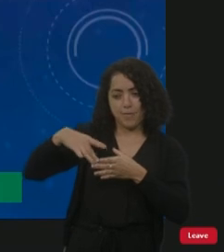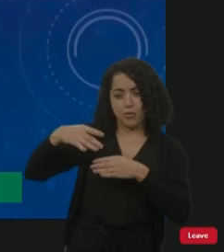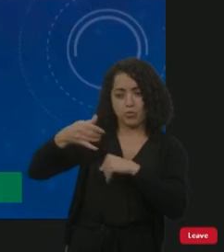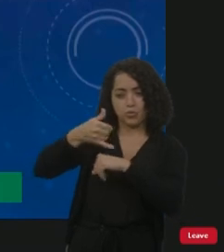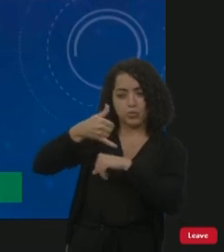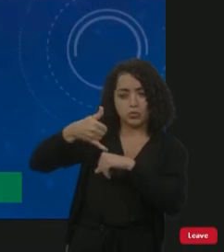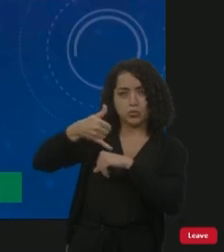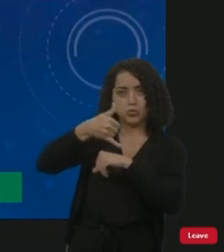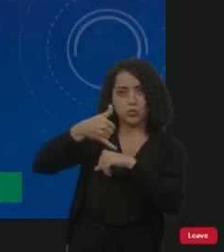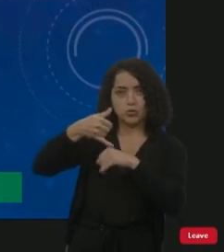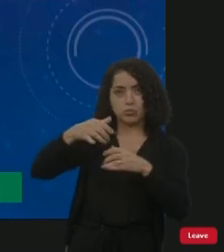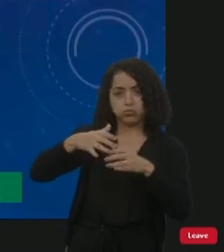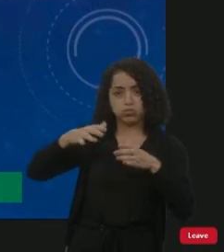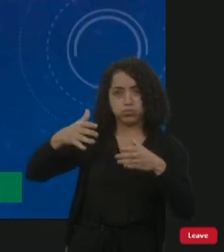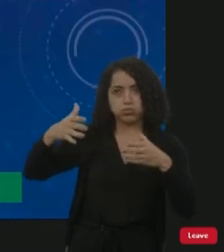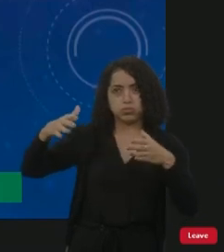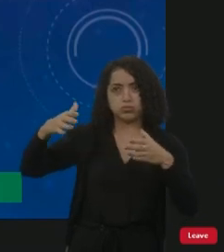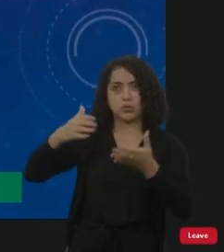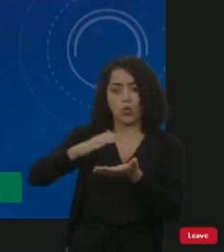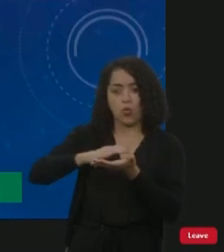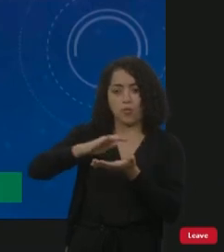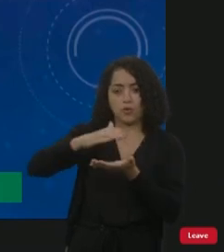fígado. Né?